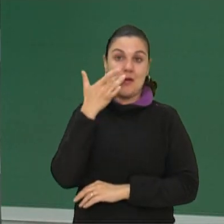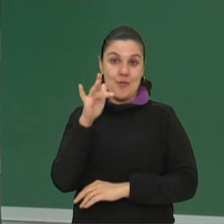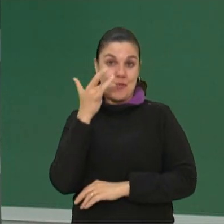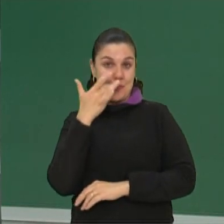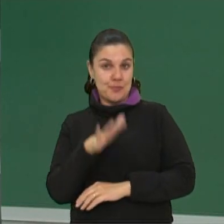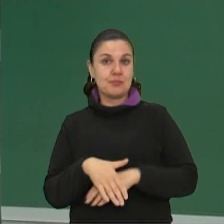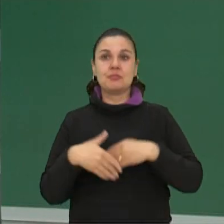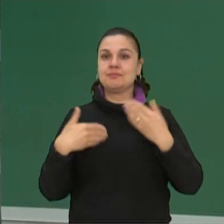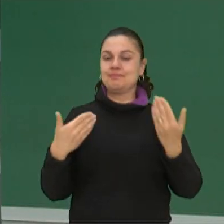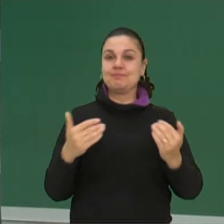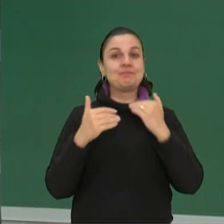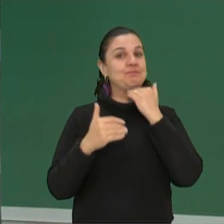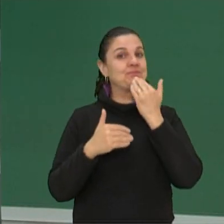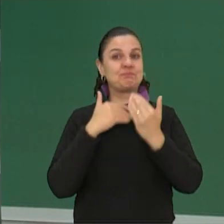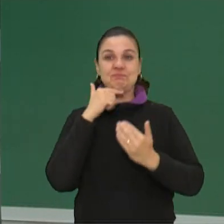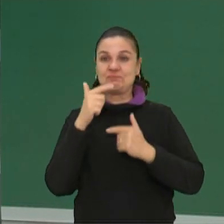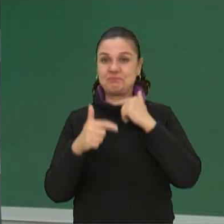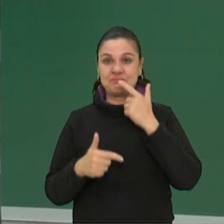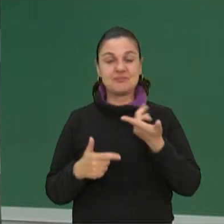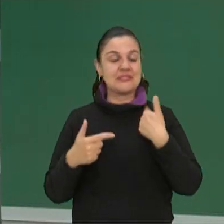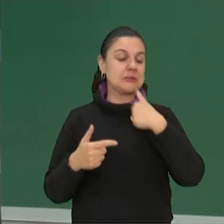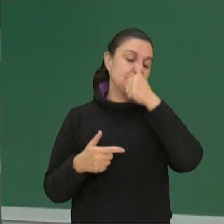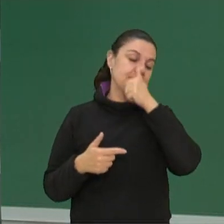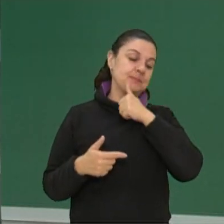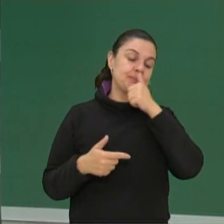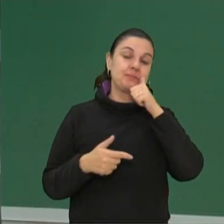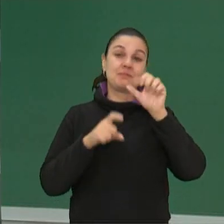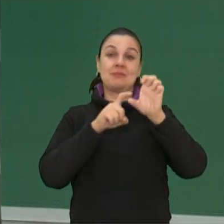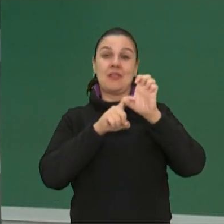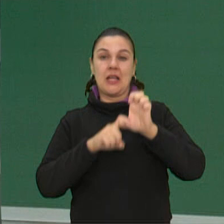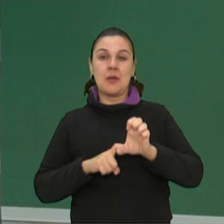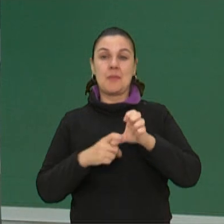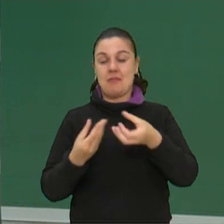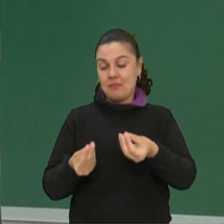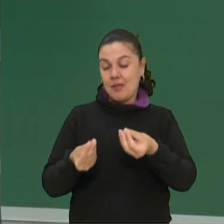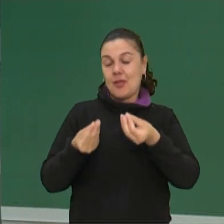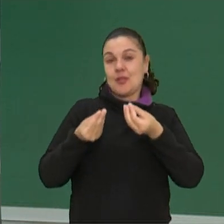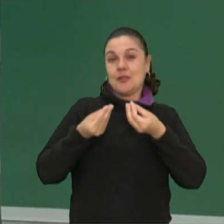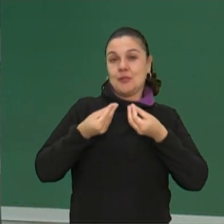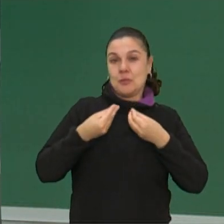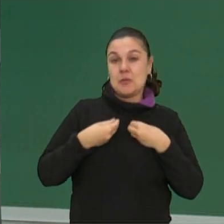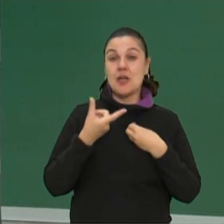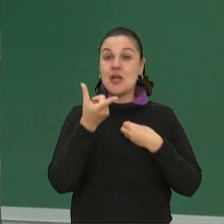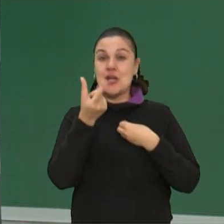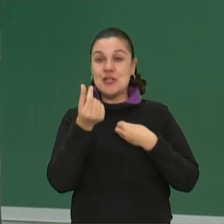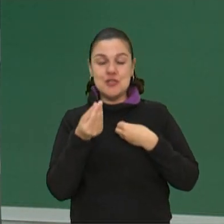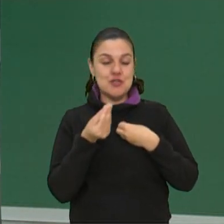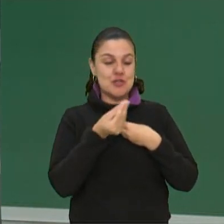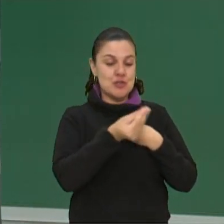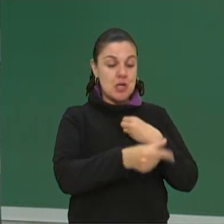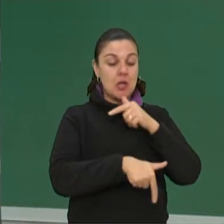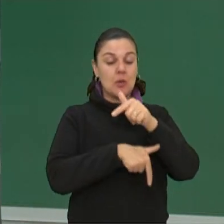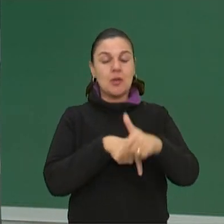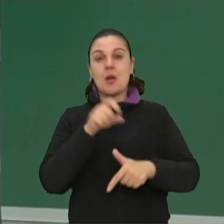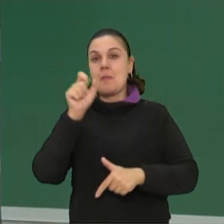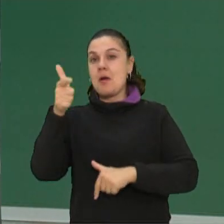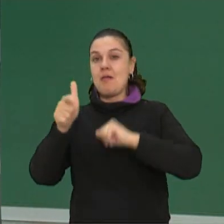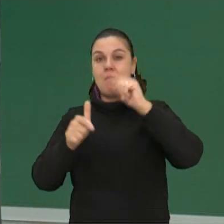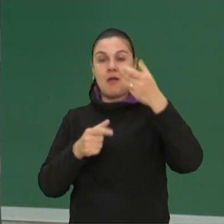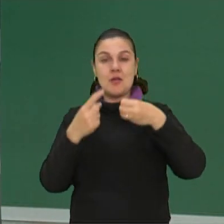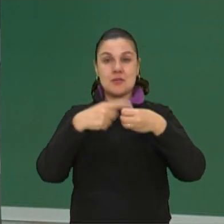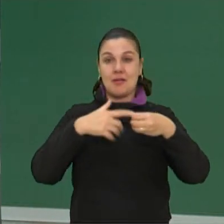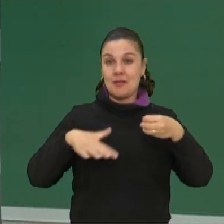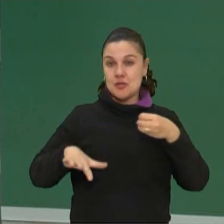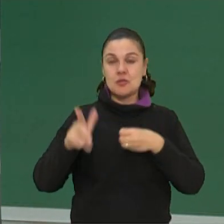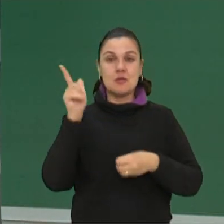ouro. Como não conseguiam, eles então dependiam de doações, de esmolas, de um trabalho ou outro numa cidade, numa